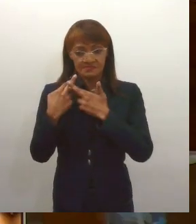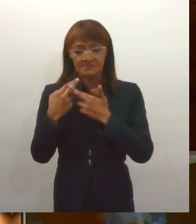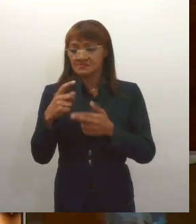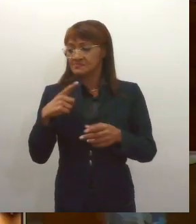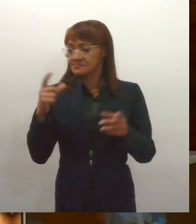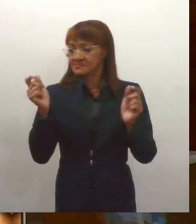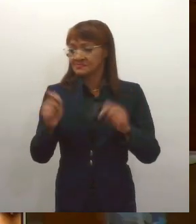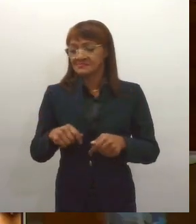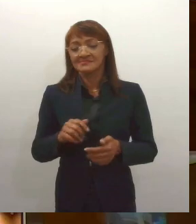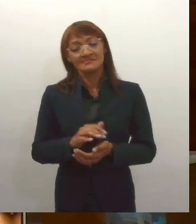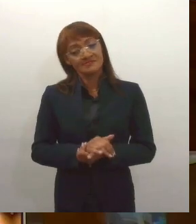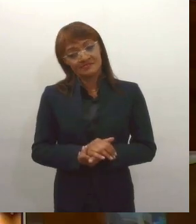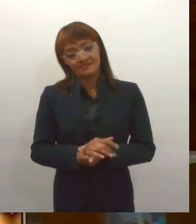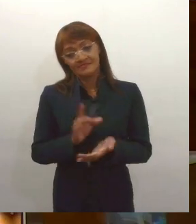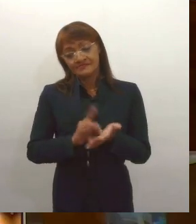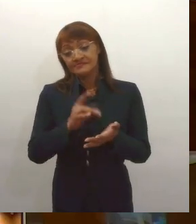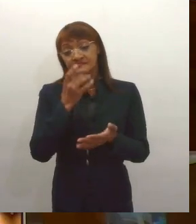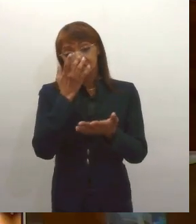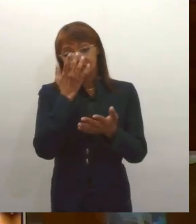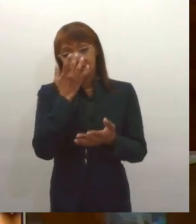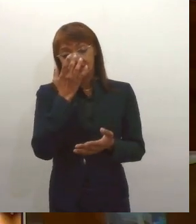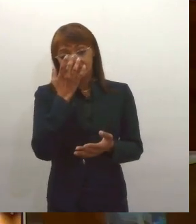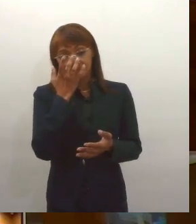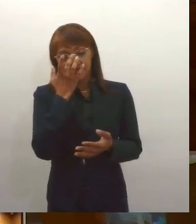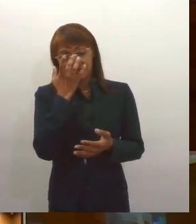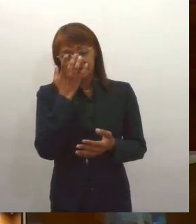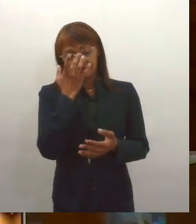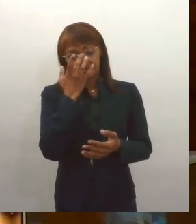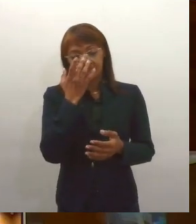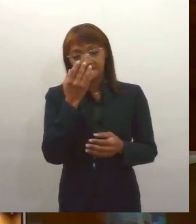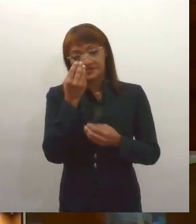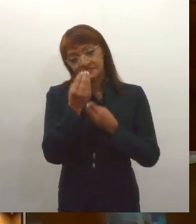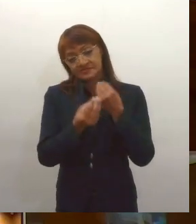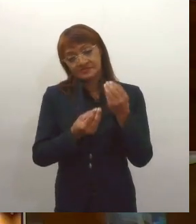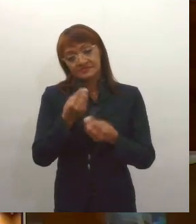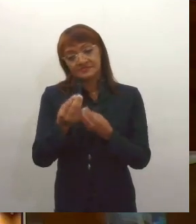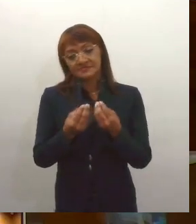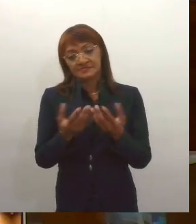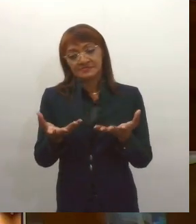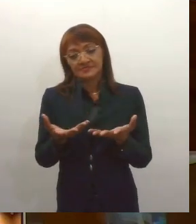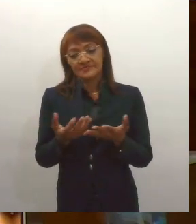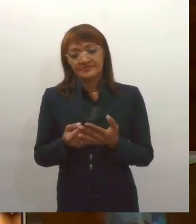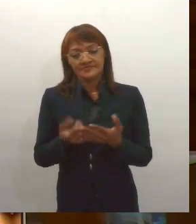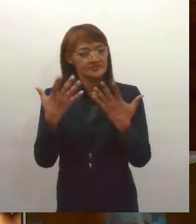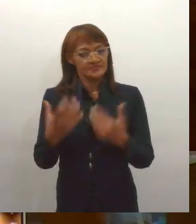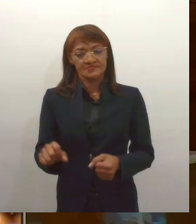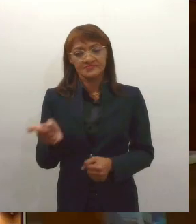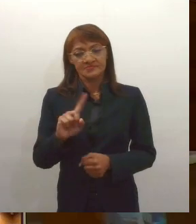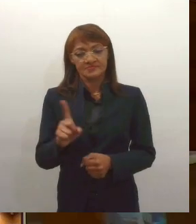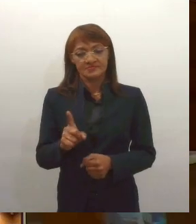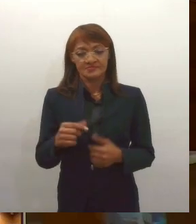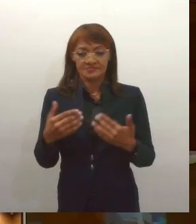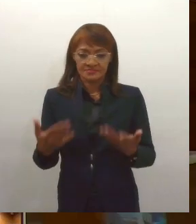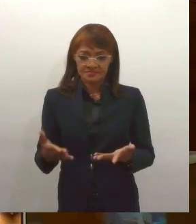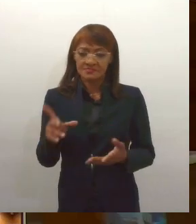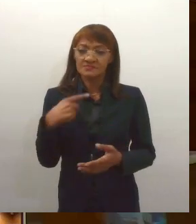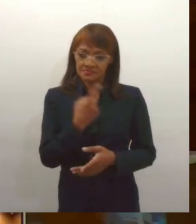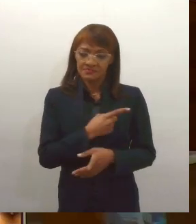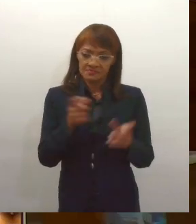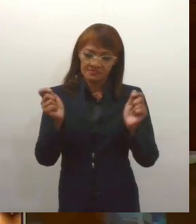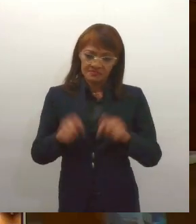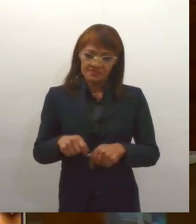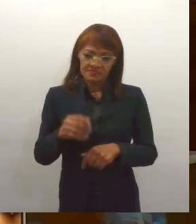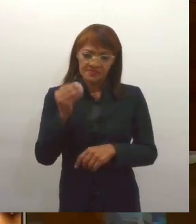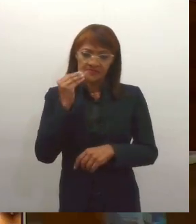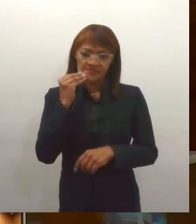discute que não tolera que não aceita esse comport então a gente pode sentar depois para pensar uma ação na escol junto com a